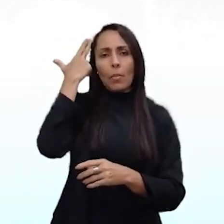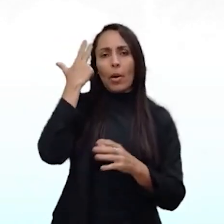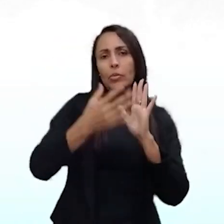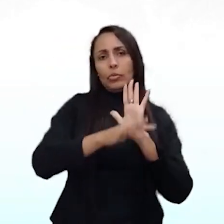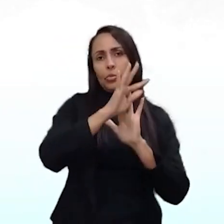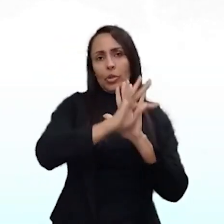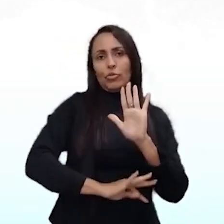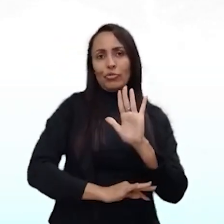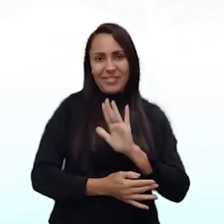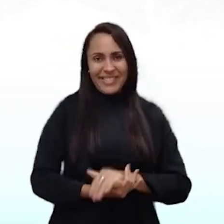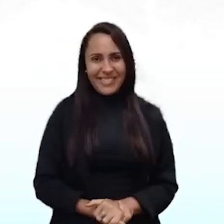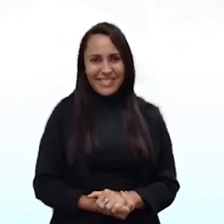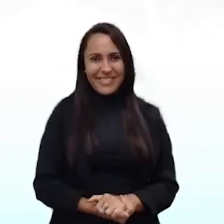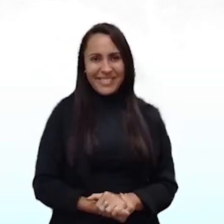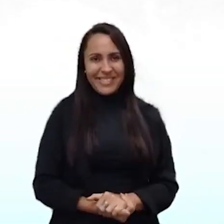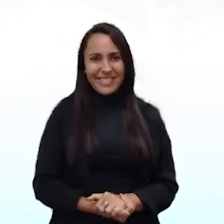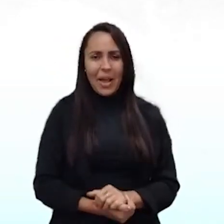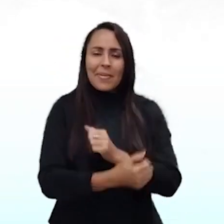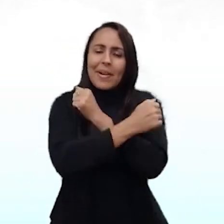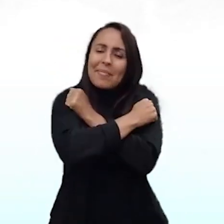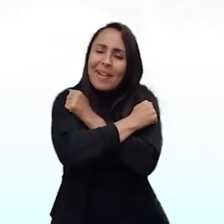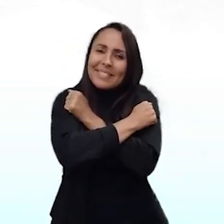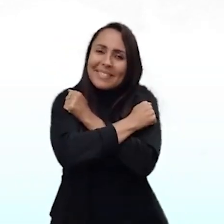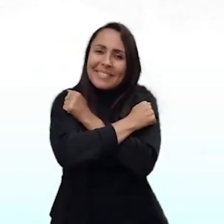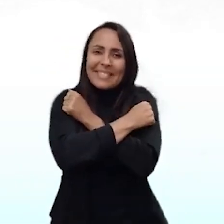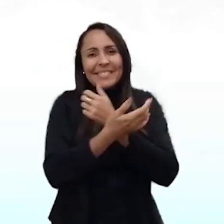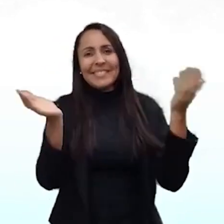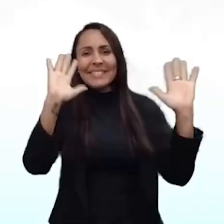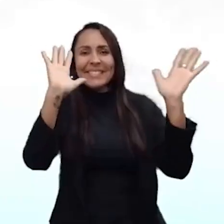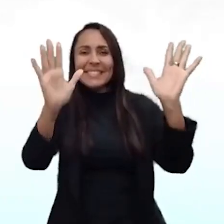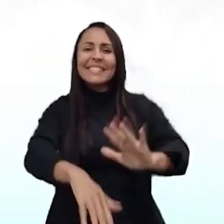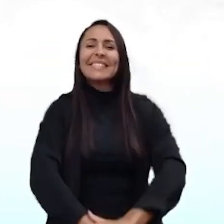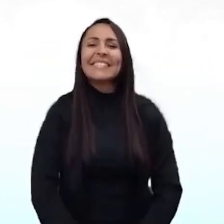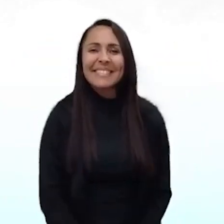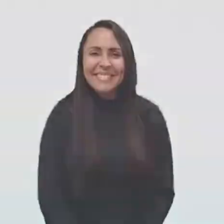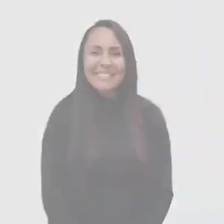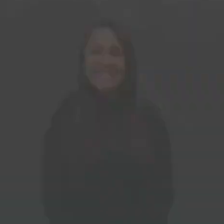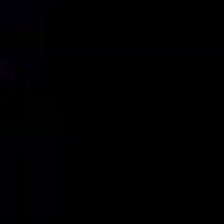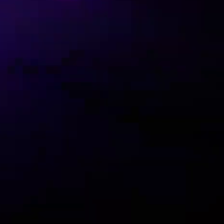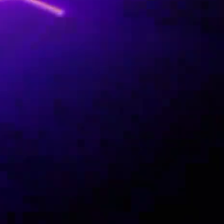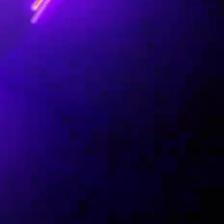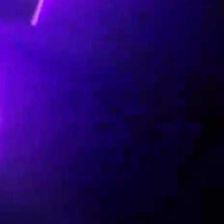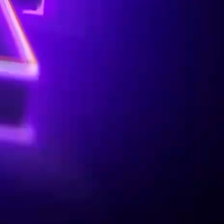comum nos textos injuntivos. Grande abraço e até a próxima.